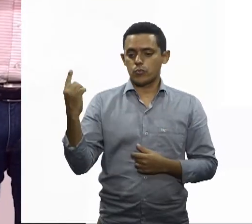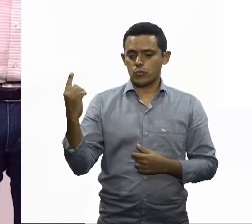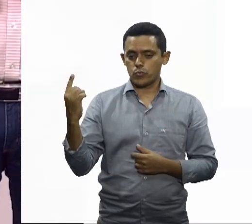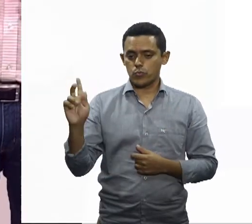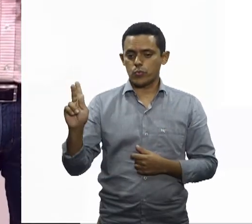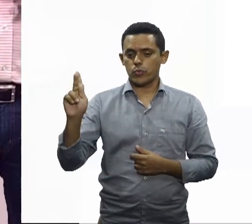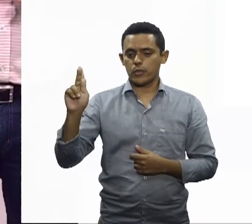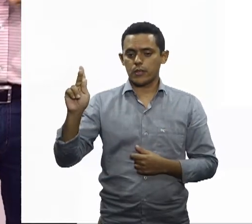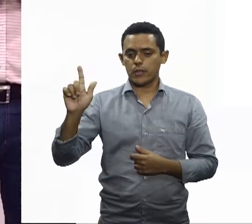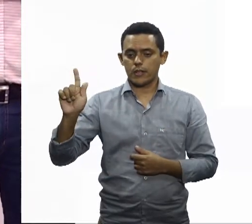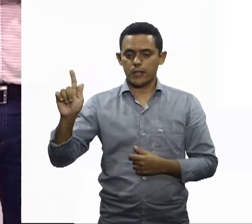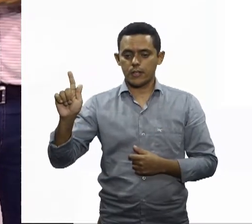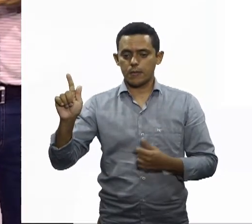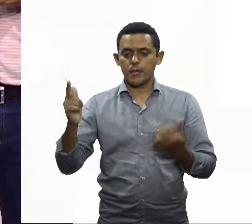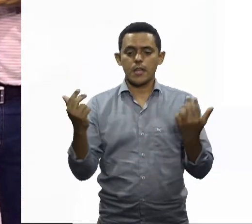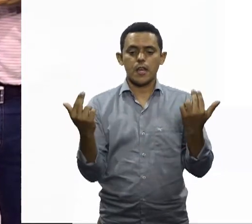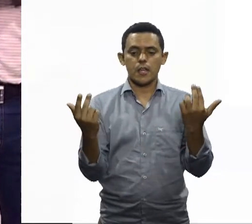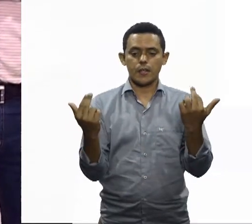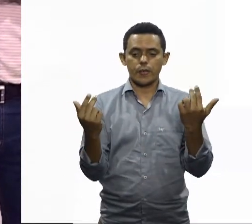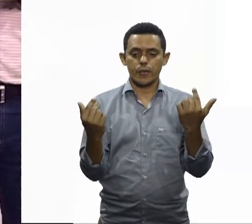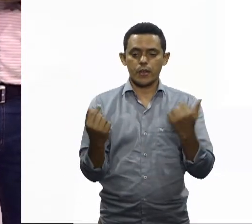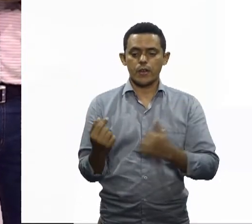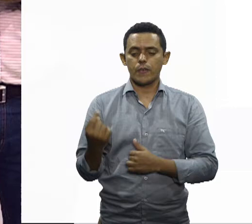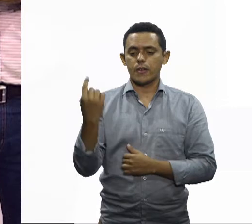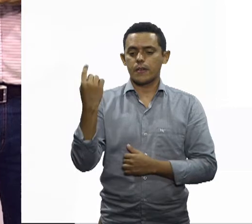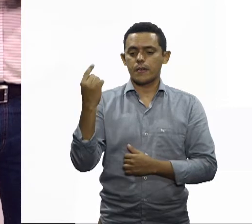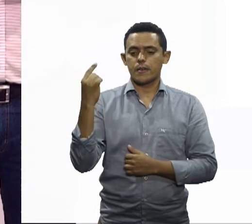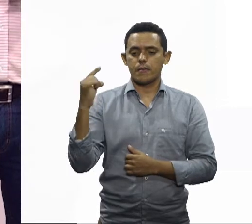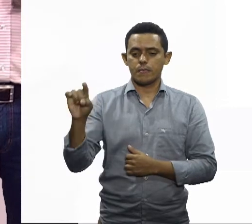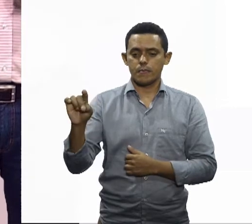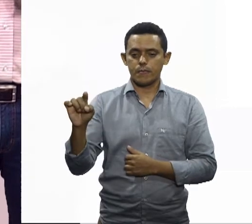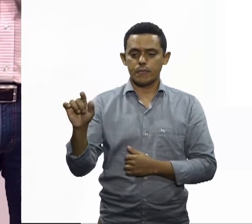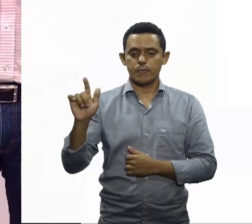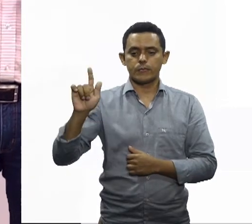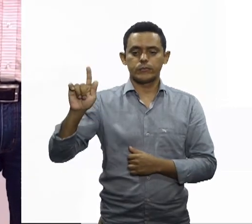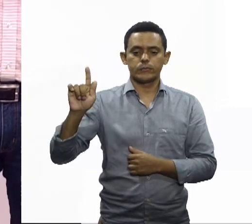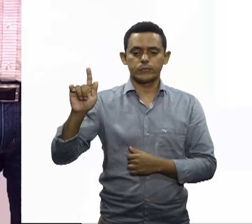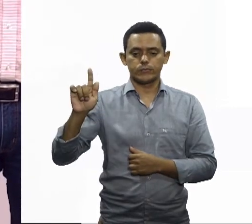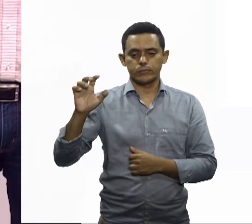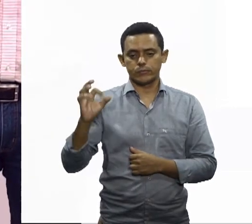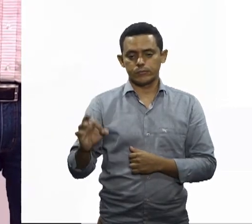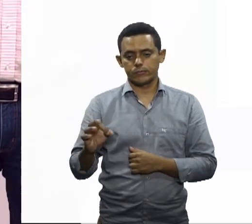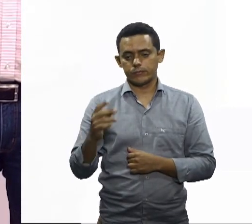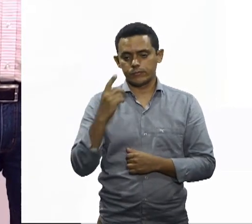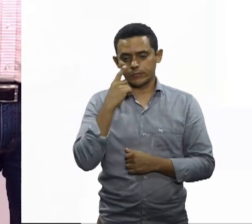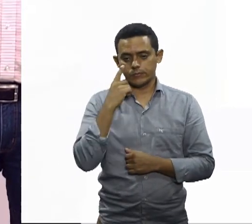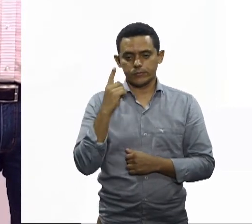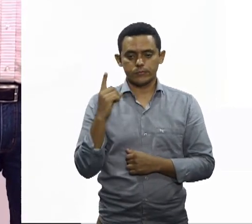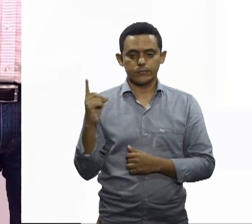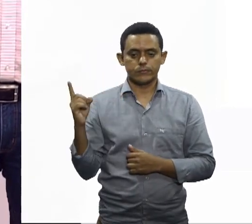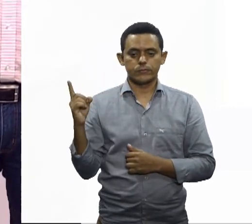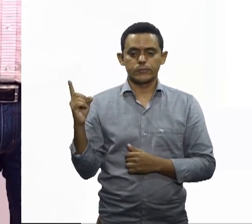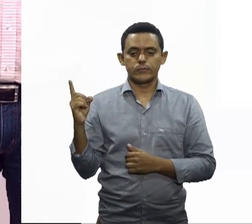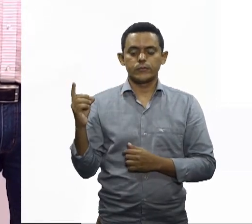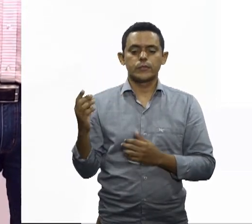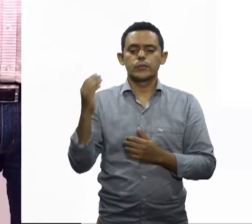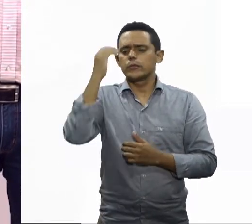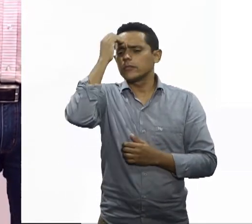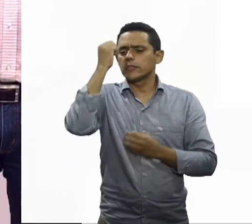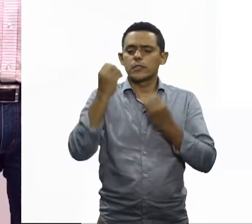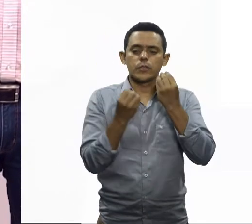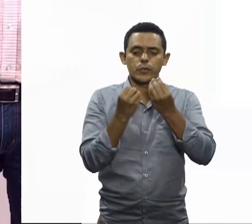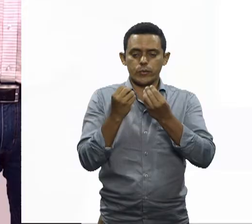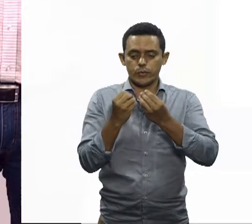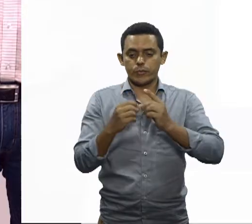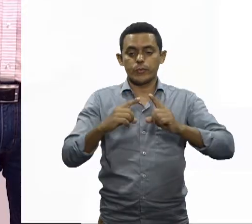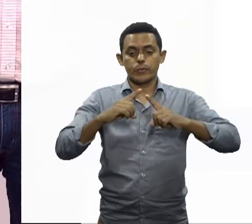quilograma corresponde a 1.000 gramas. Como eu cheguei a esse valor? Multiplicando, olha. Entre o quilograma e o grama, existe